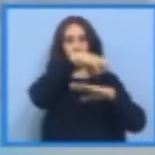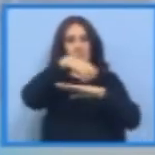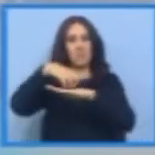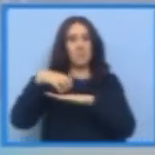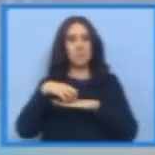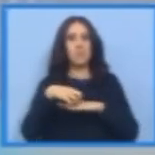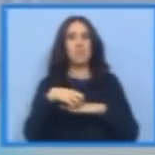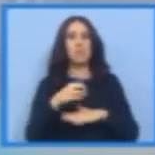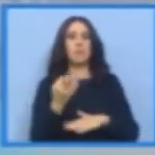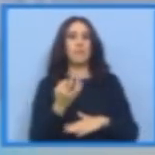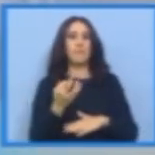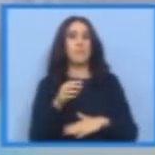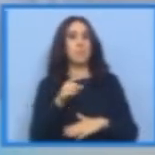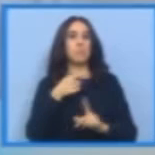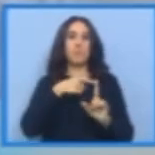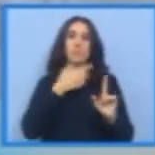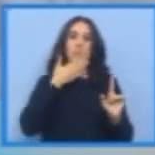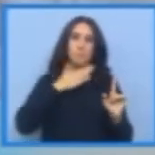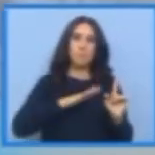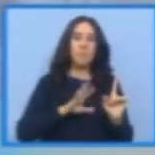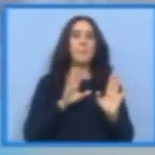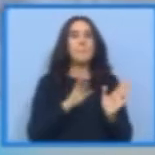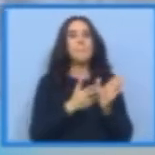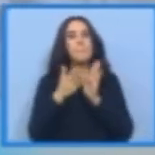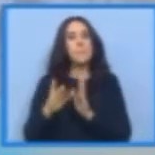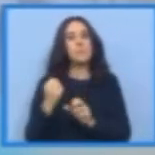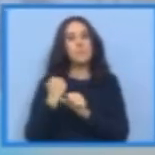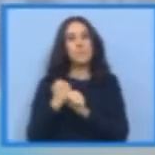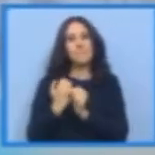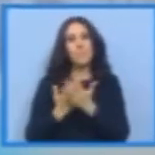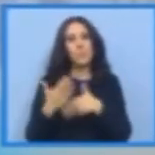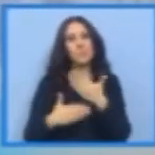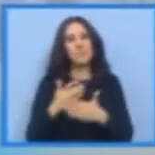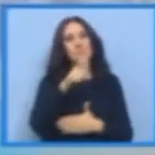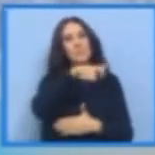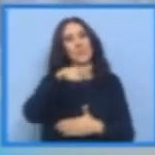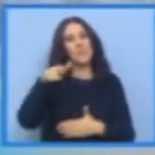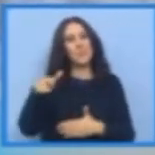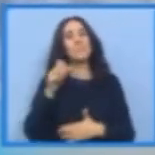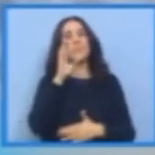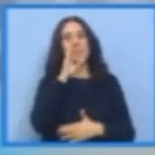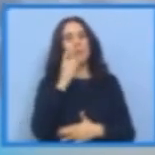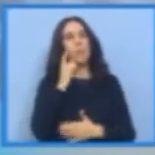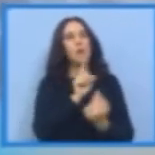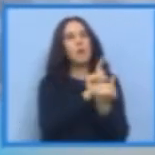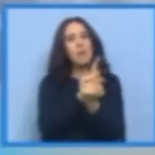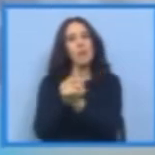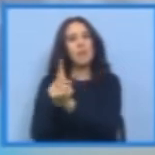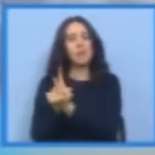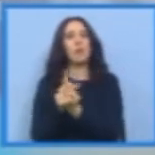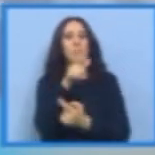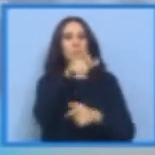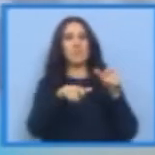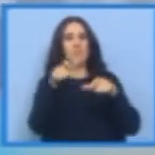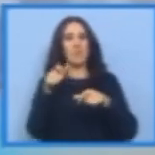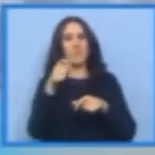intergovernamentais e, portanto, isso é uma mais-valia. Mas temos que continuar a trabalhar as populações, porque se nós formos auscultar, temos uma população